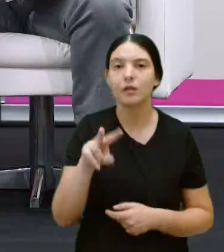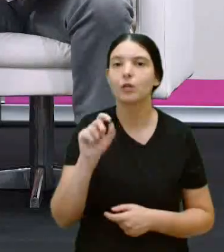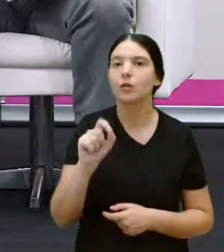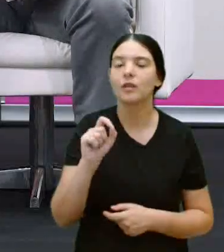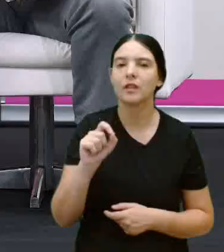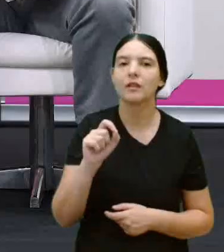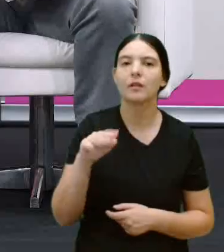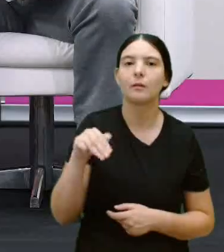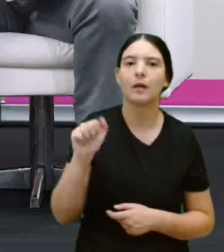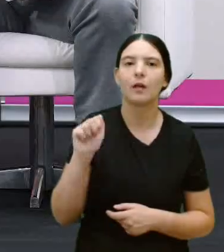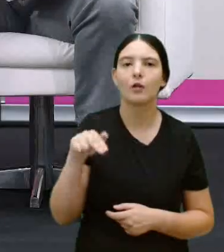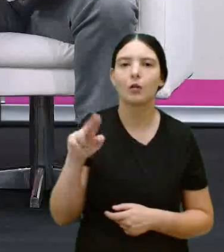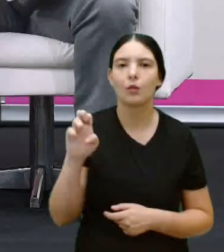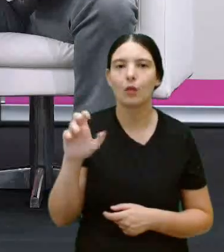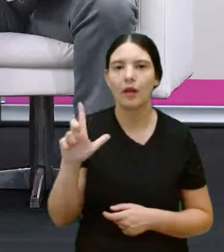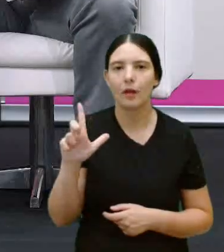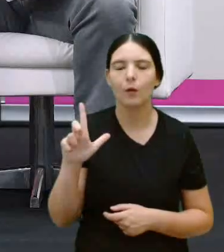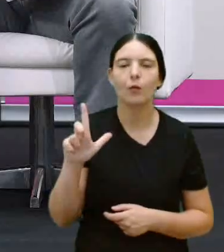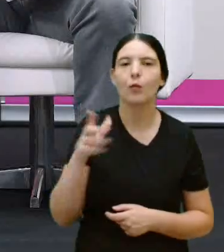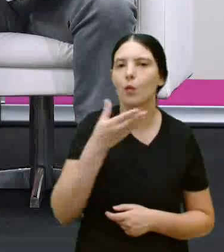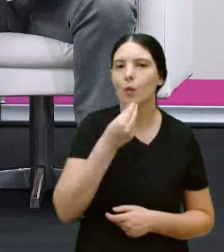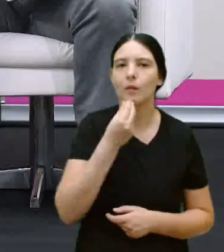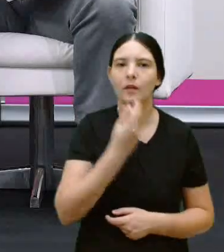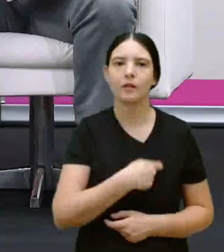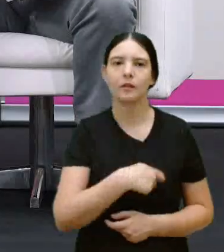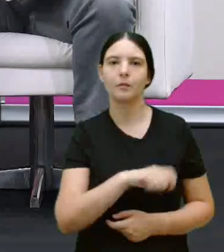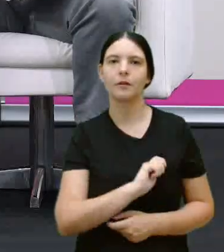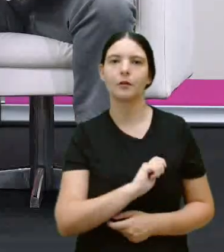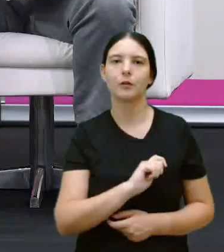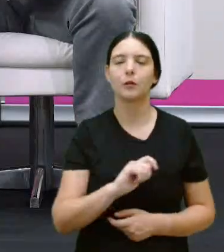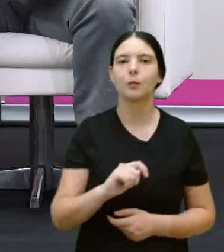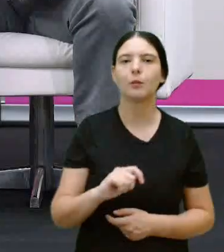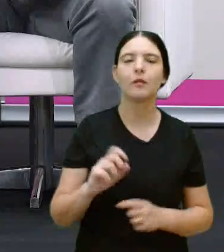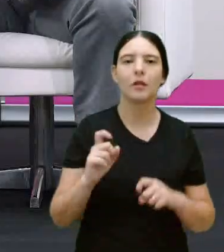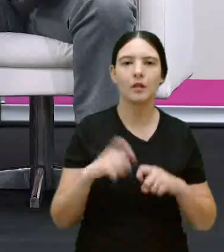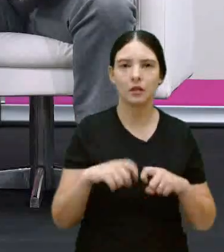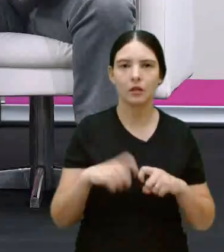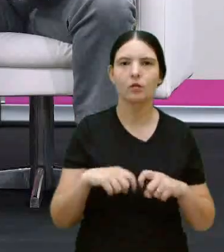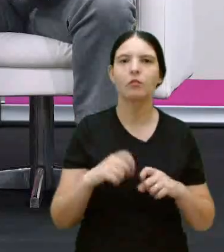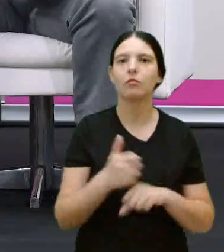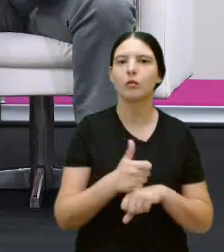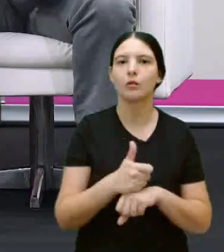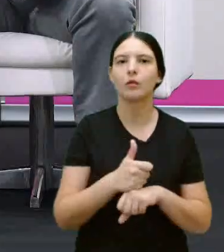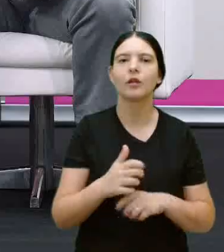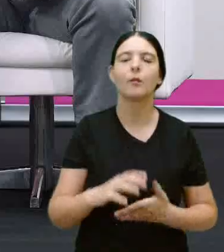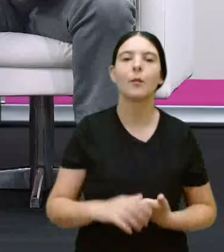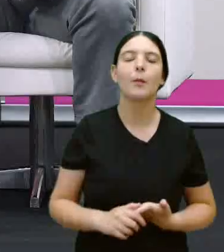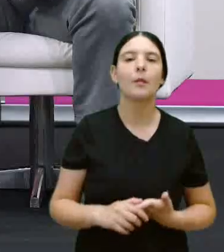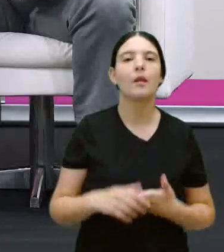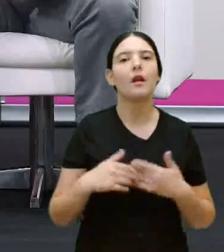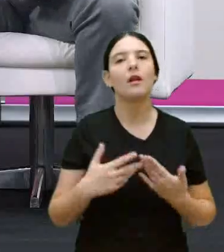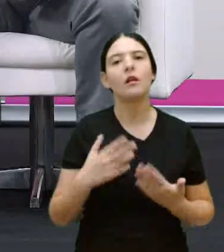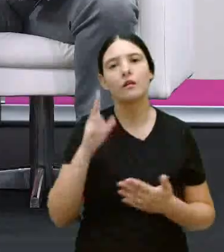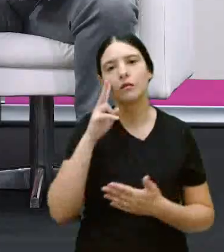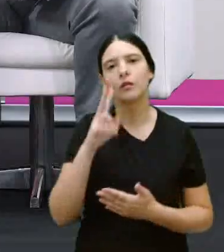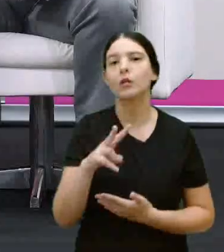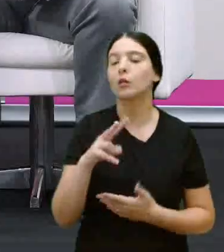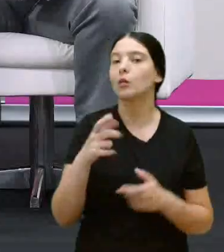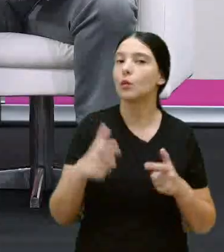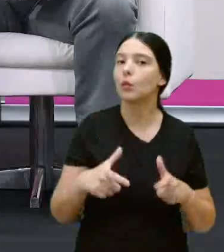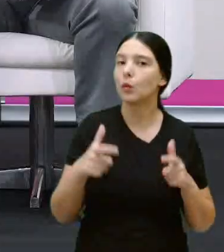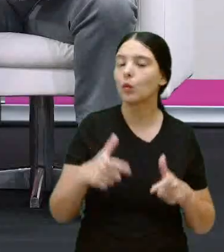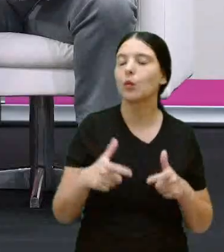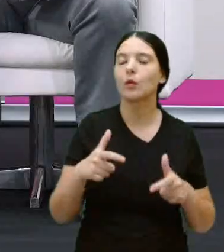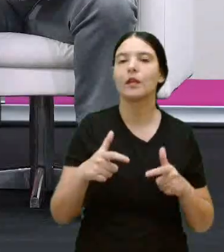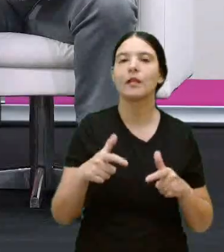que é um espanhol, Manuel Mateu, espanhol, sexólogo, o que ele foi ver com estudos é que em locais que são mais